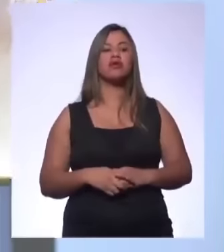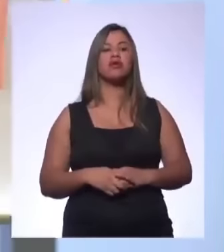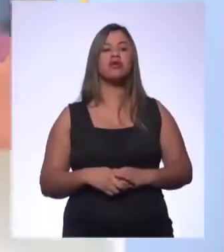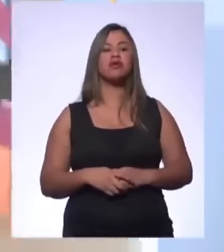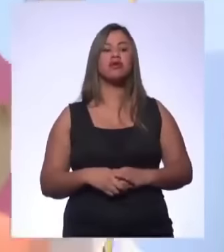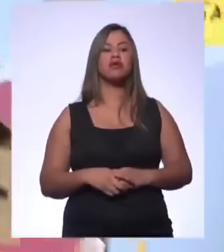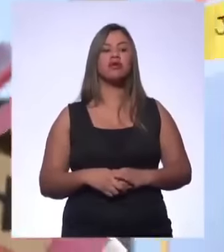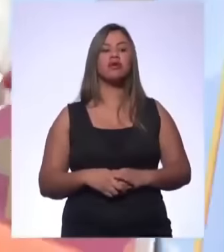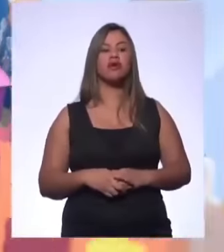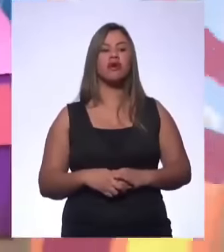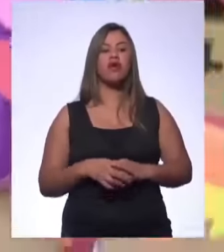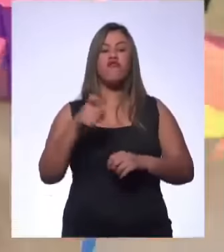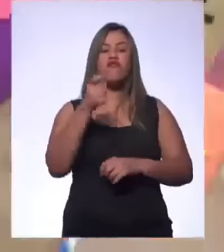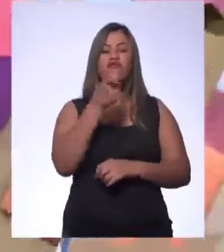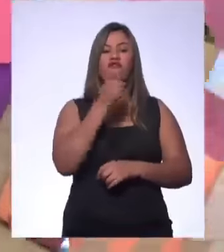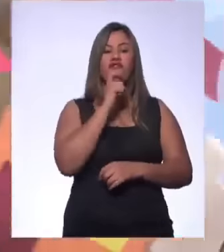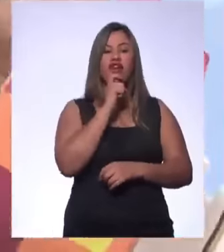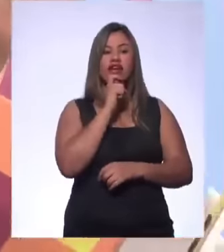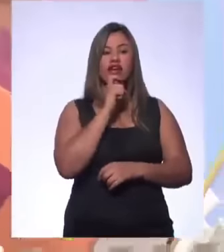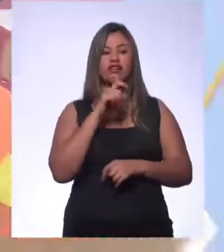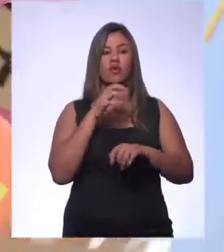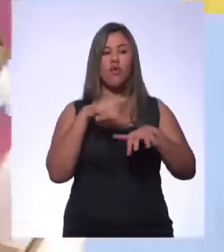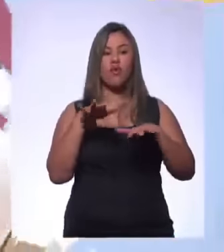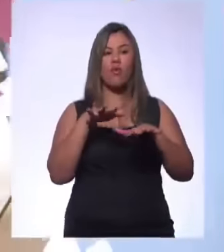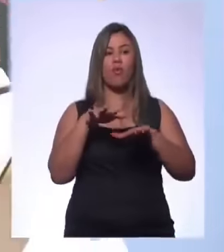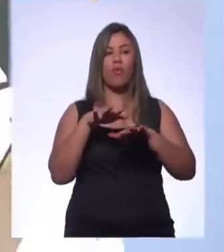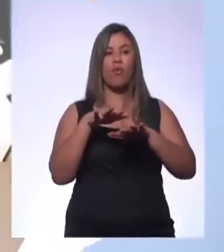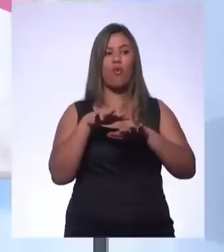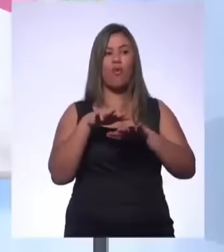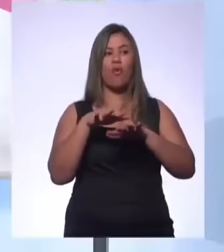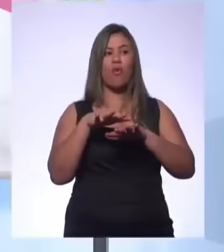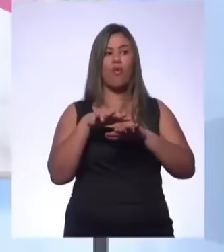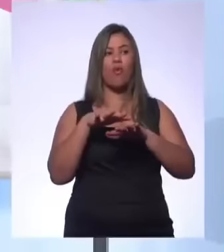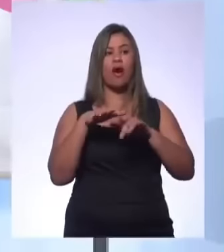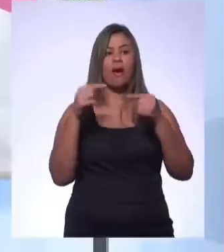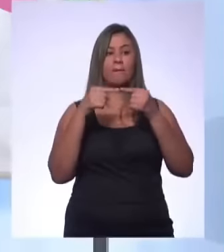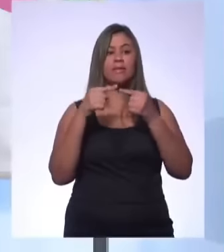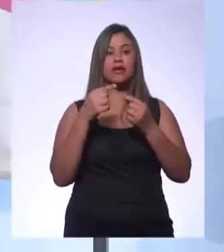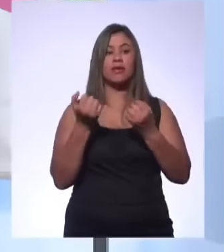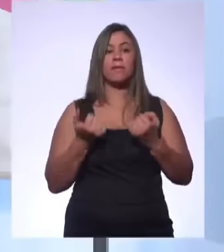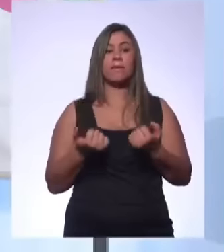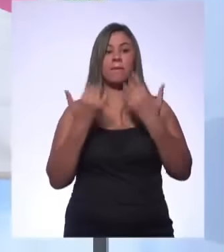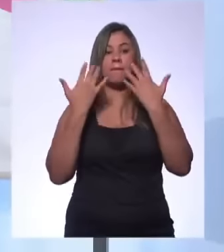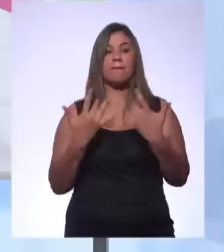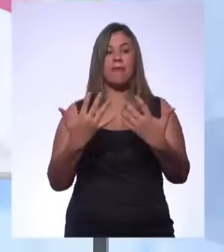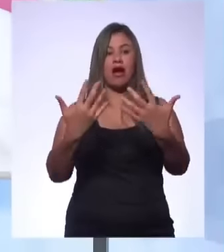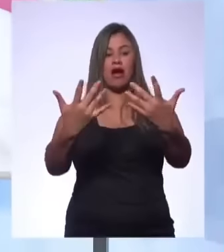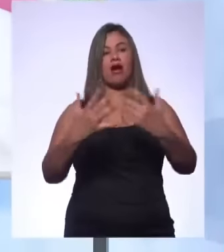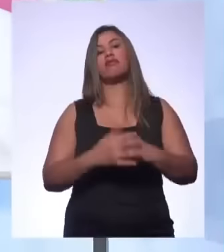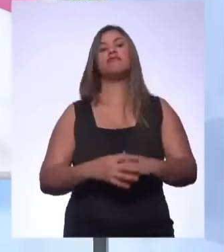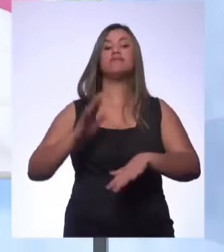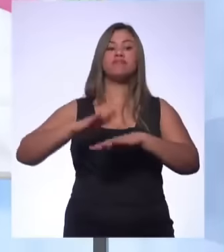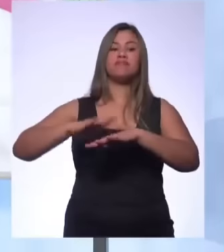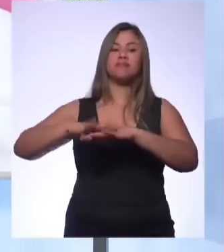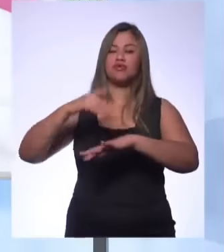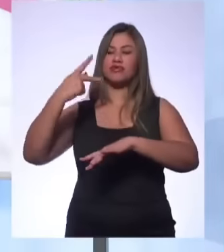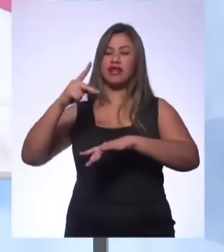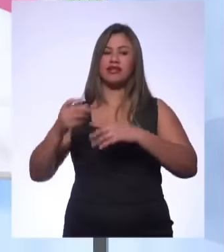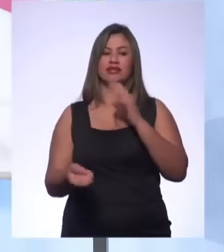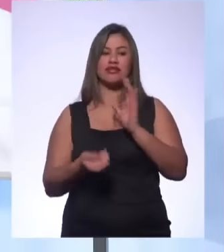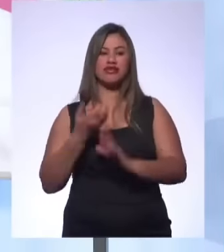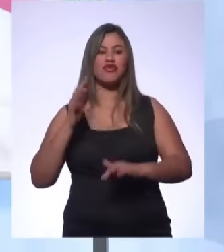Deixa eu ver se eu consigo mostrar. Ó, esse verdinho, né? Ela falou que é a plantação. E ela construiu o seu feudo. Isso aqui é